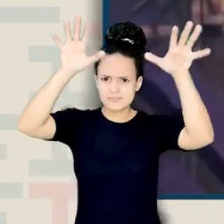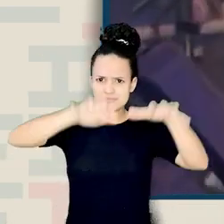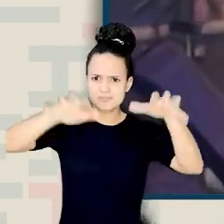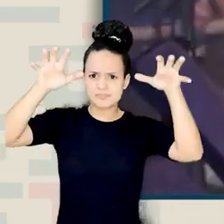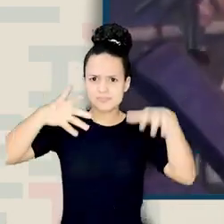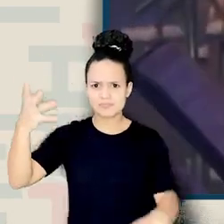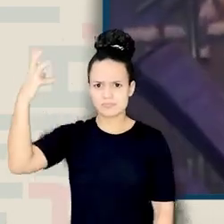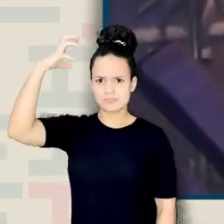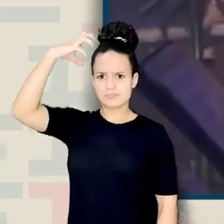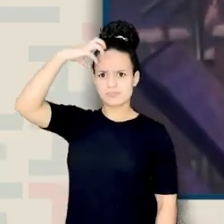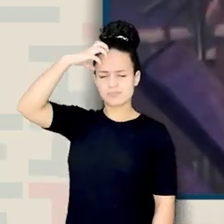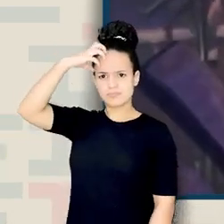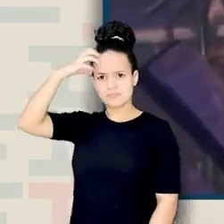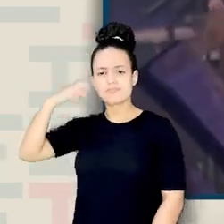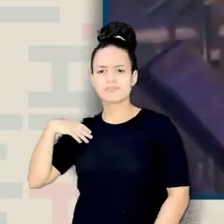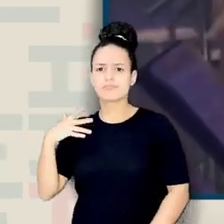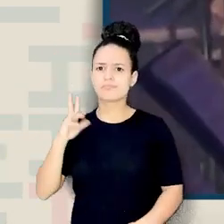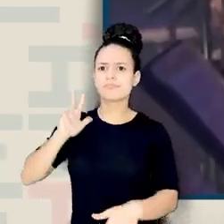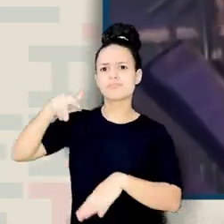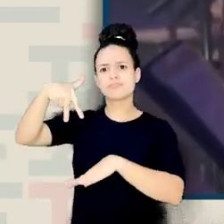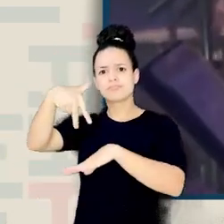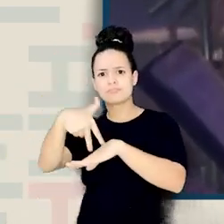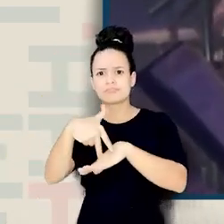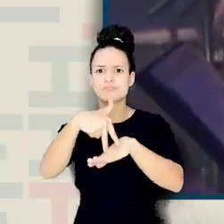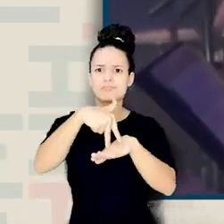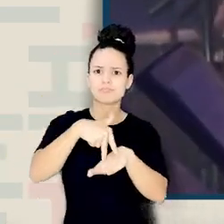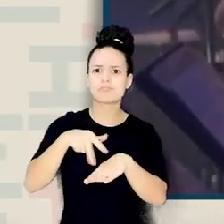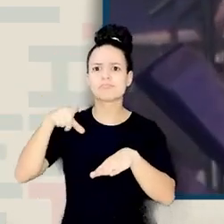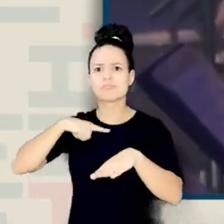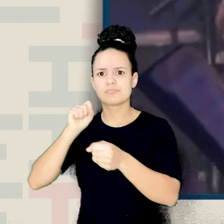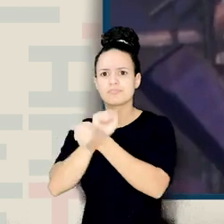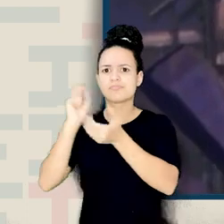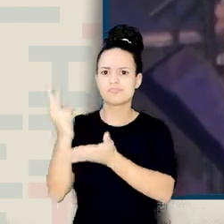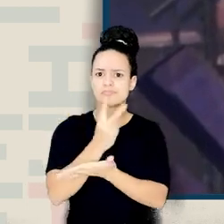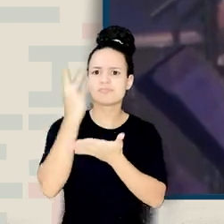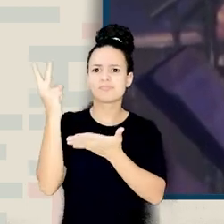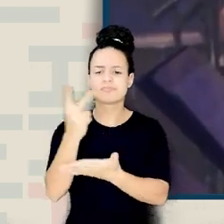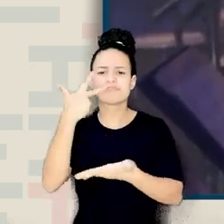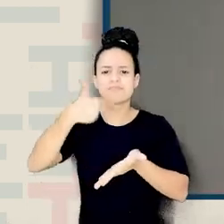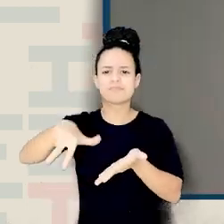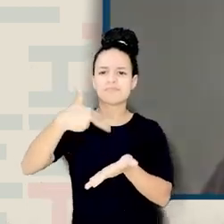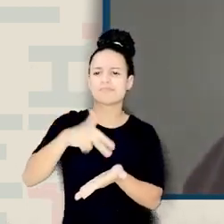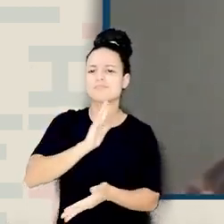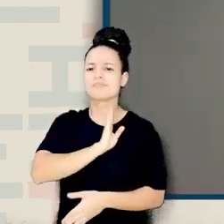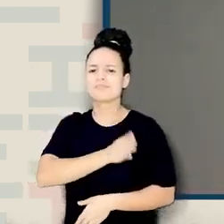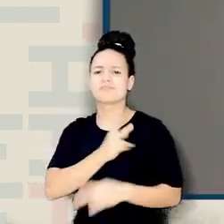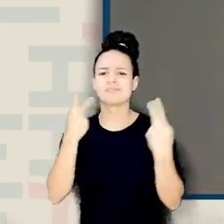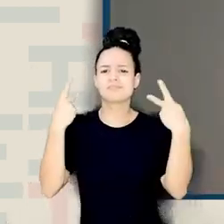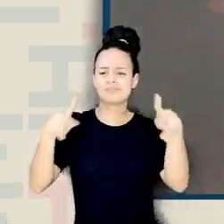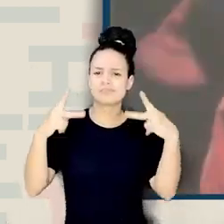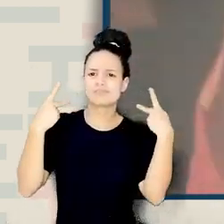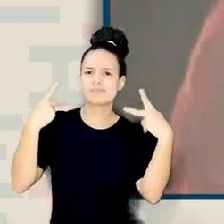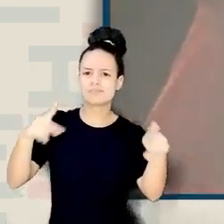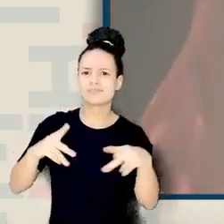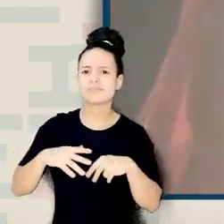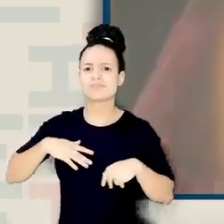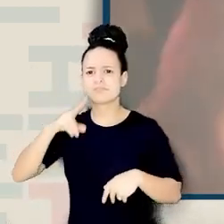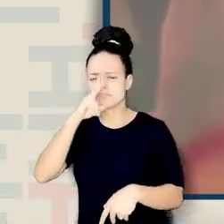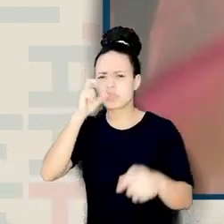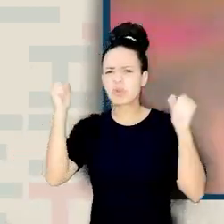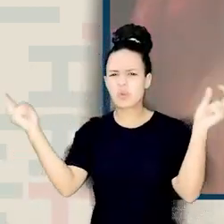Por vocação, conquistou Xangô com a dança do seu coração, mas na força do